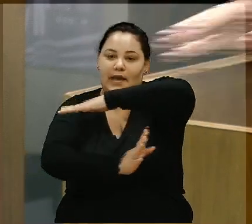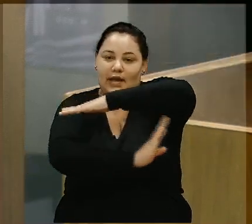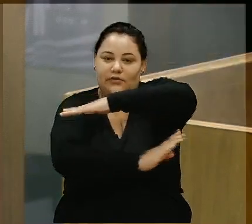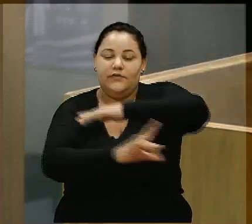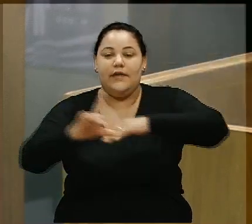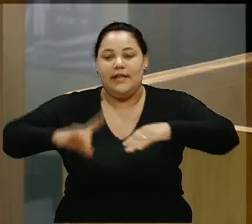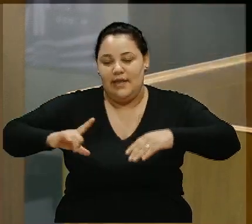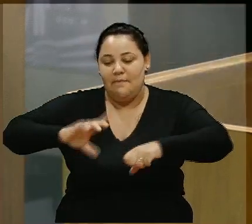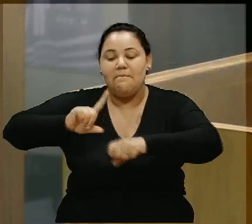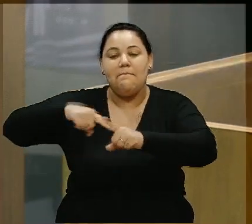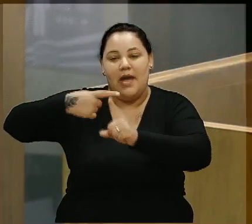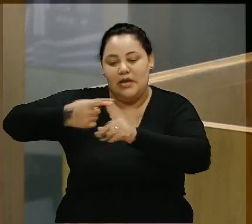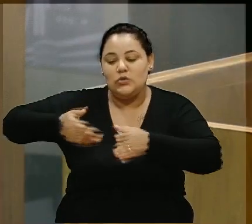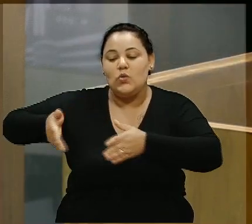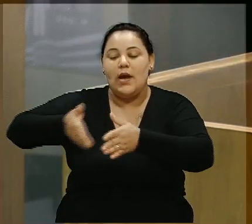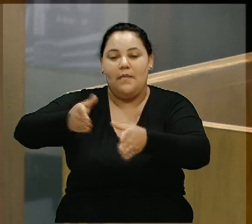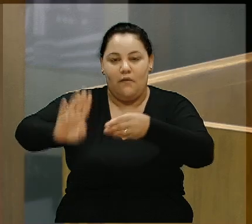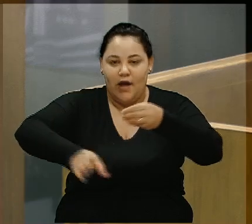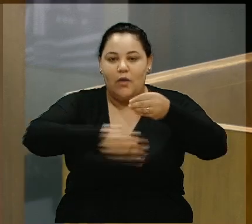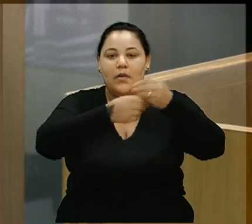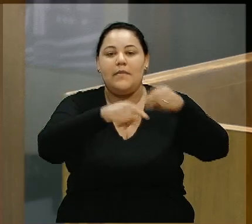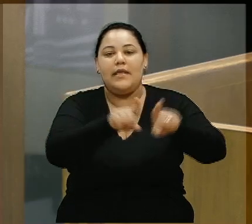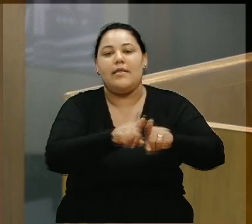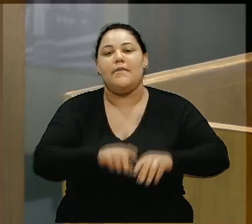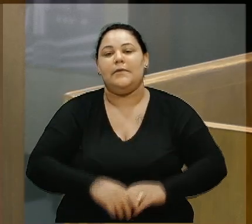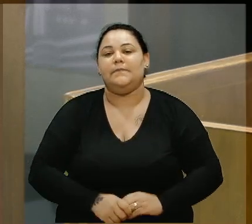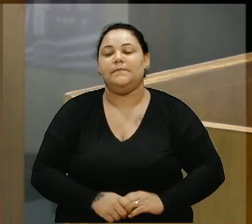a manifestação das pessoas sobre isso.